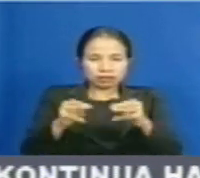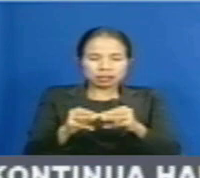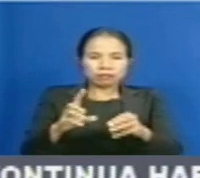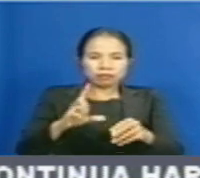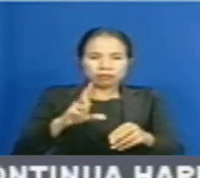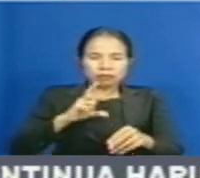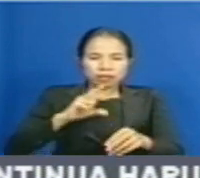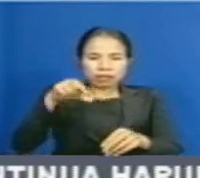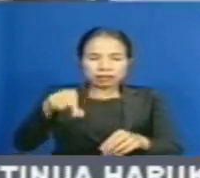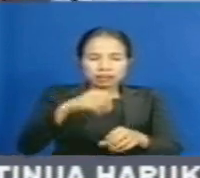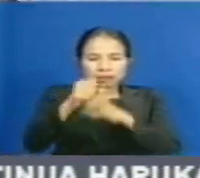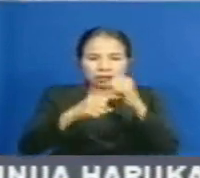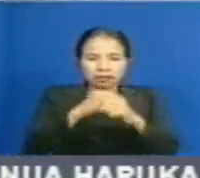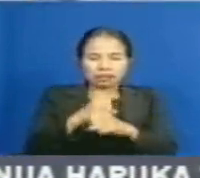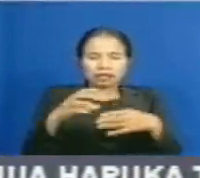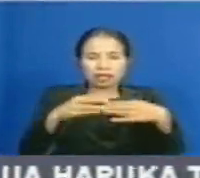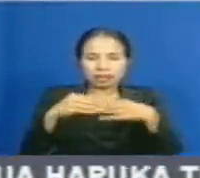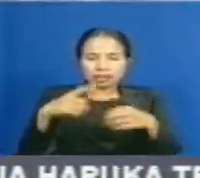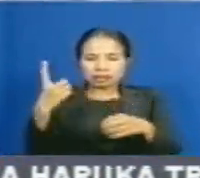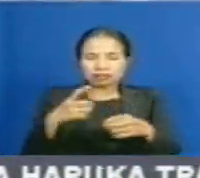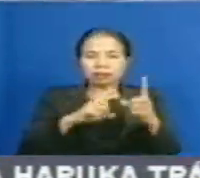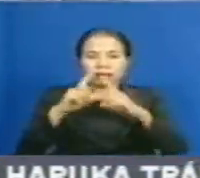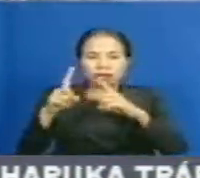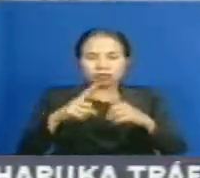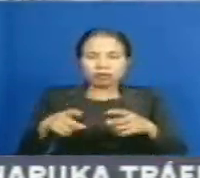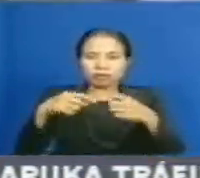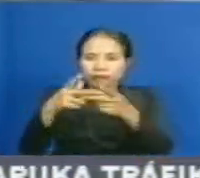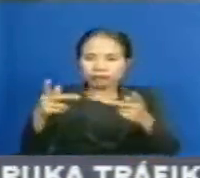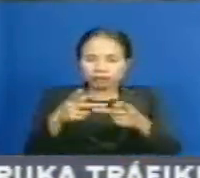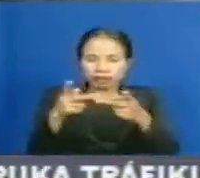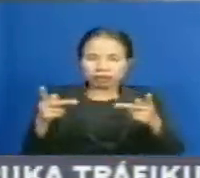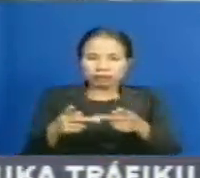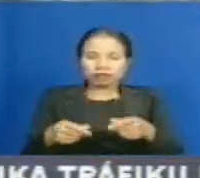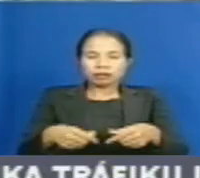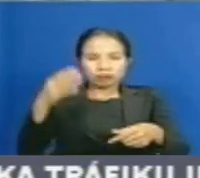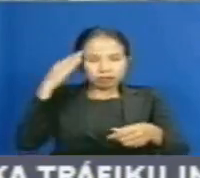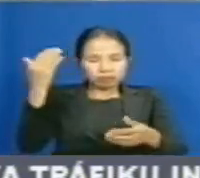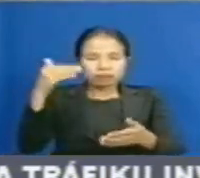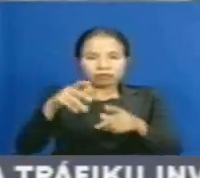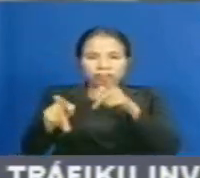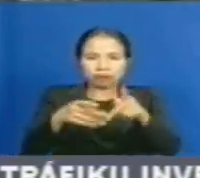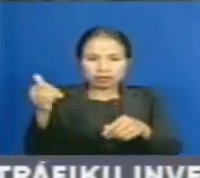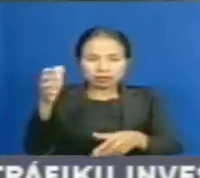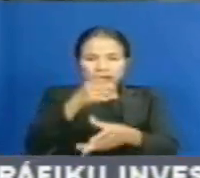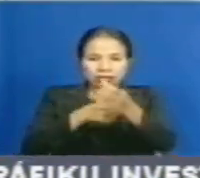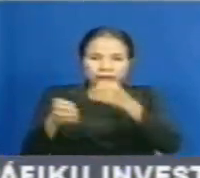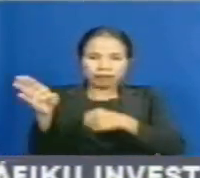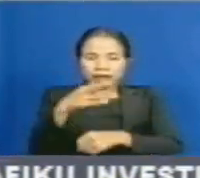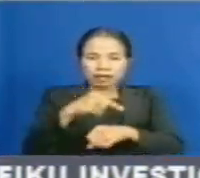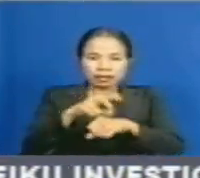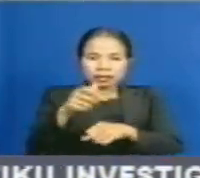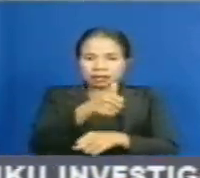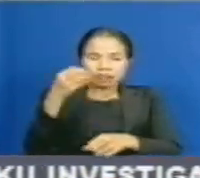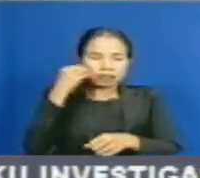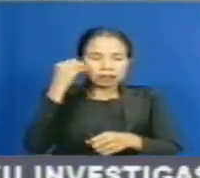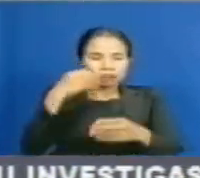Pinto, afirma tinan-tinan autoridade sempre halo aviso tamasai bairu, hori foha noin komunidade sira atu dada bandera nasional ia ididak nye umawin,